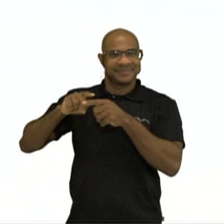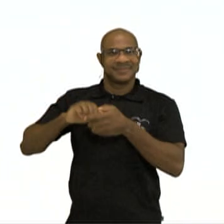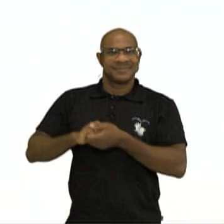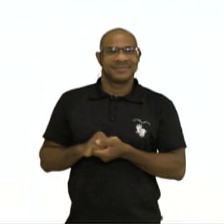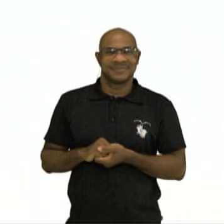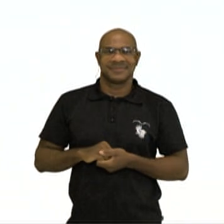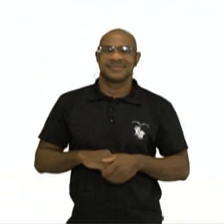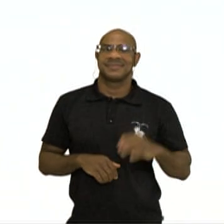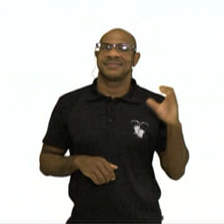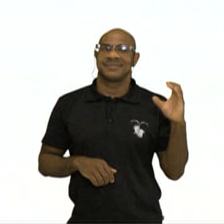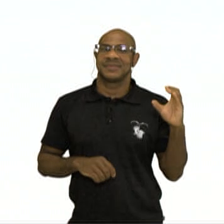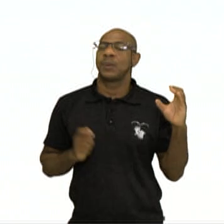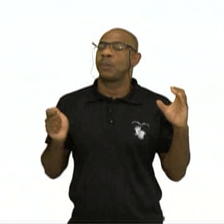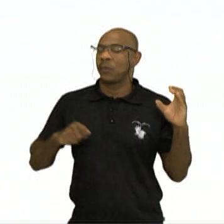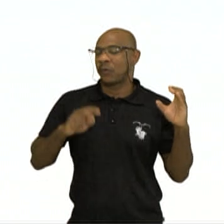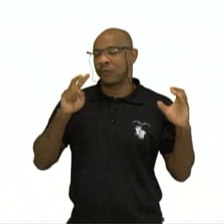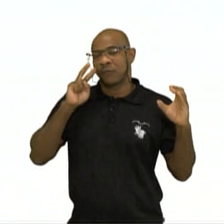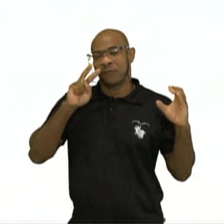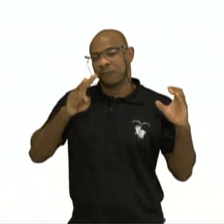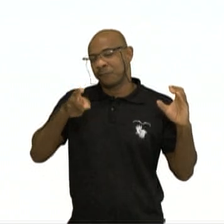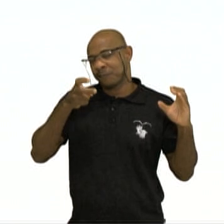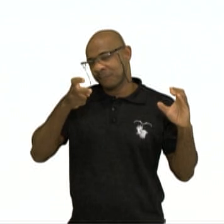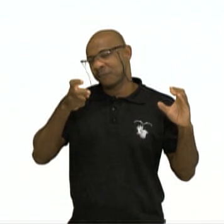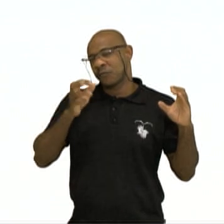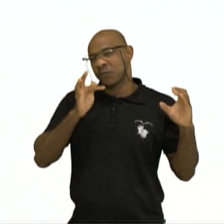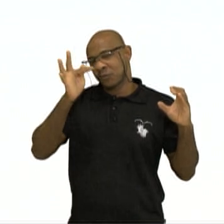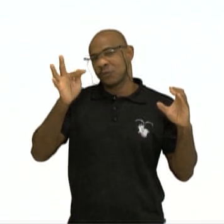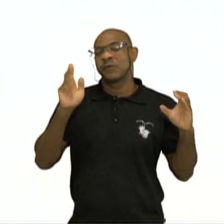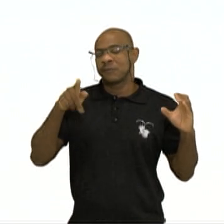e será maravilhoso.